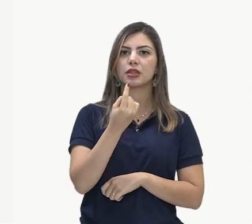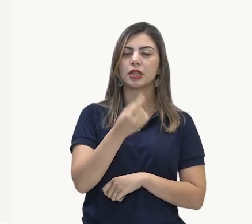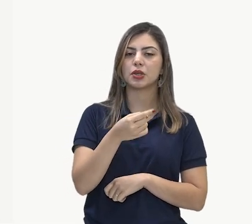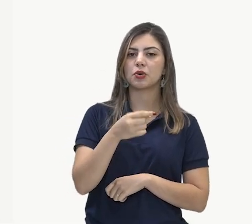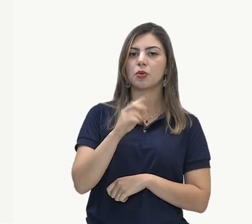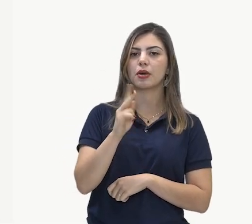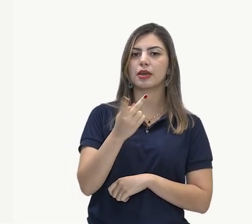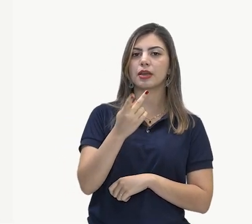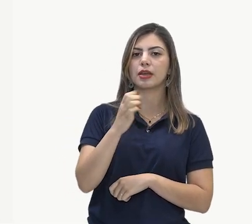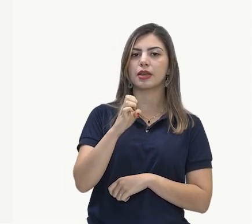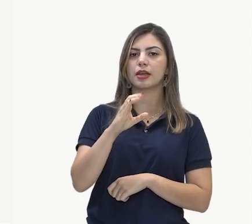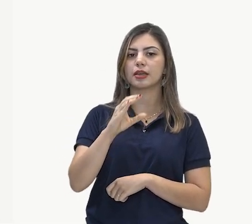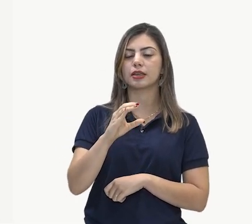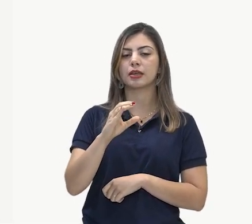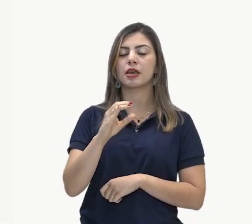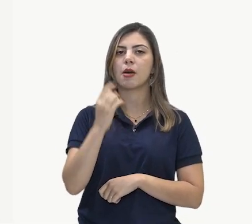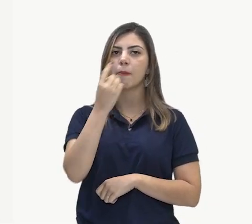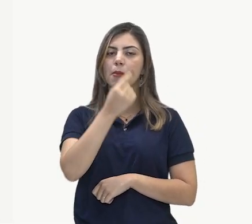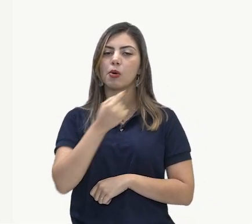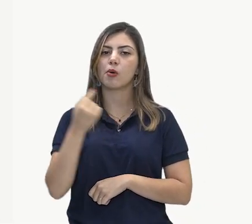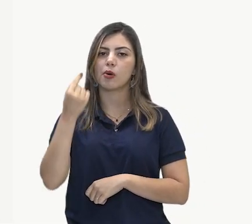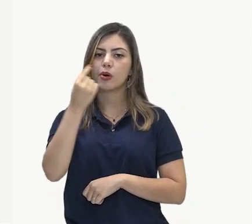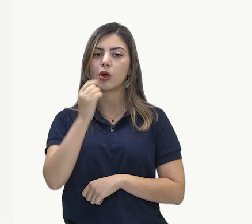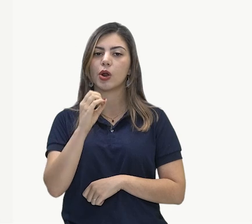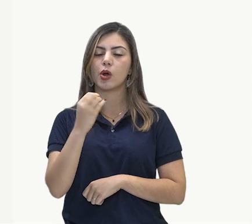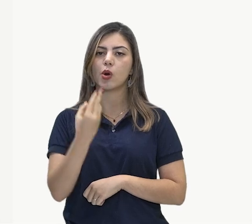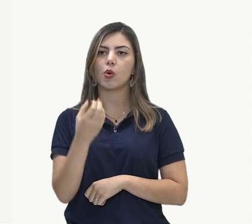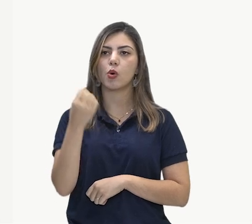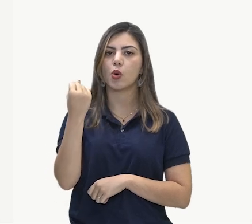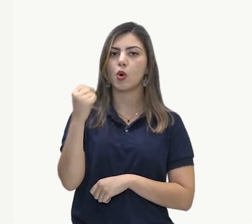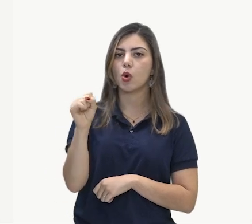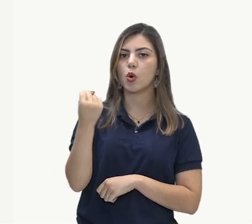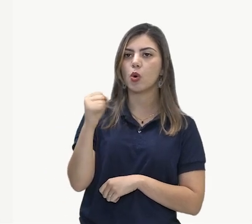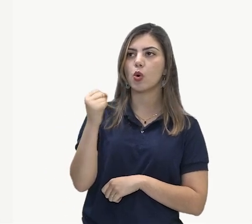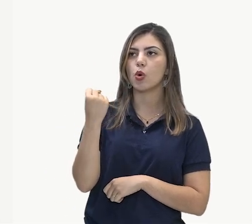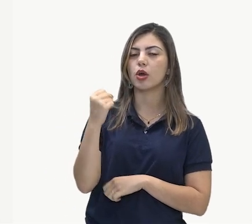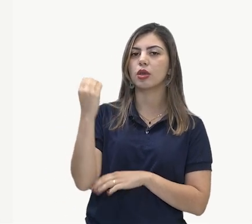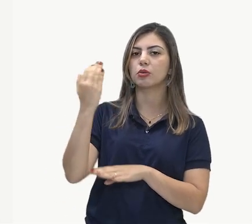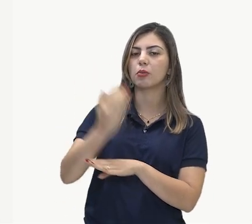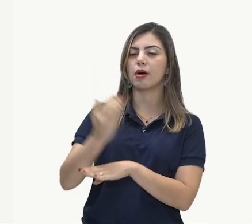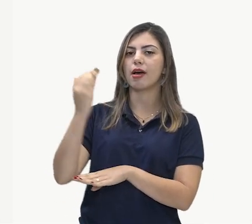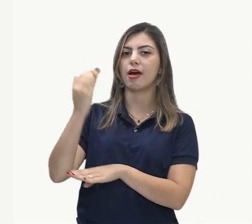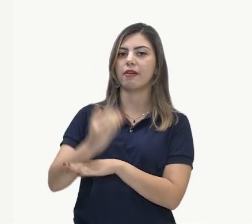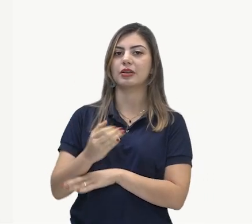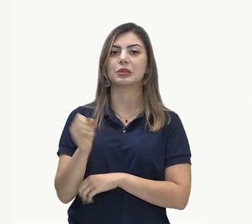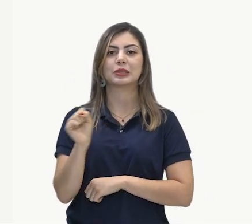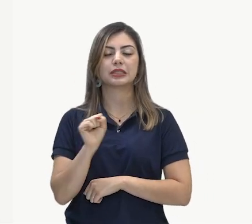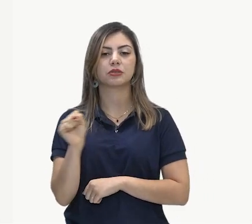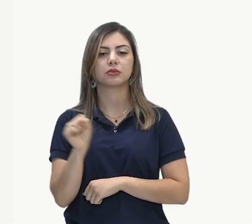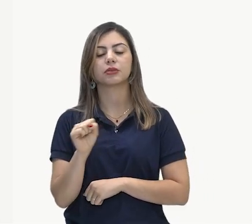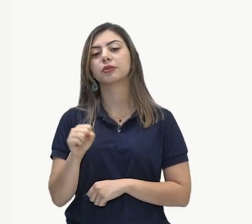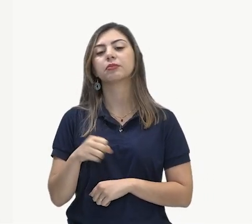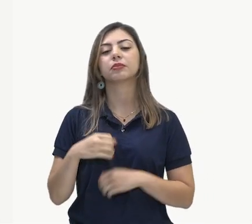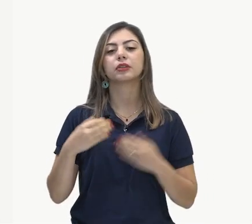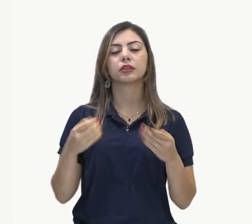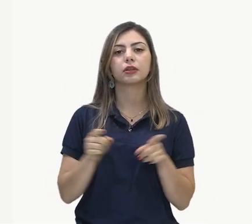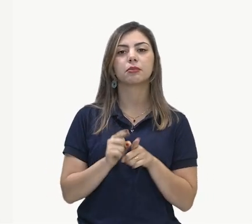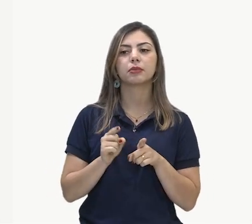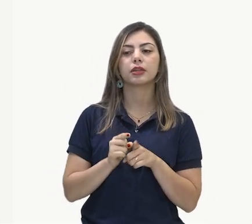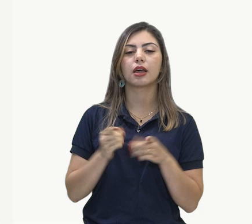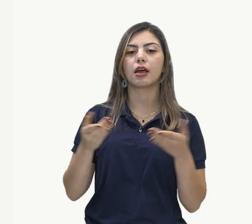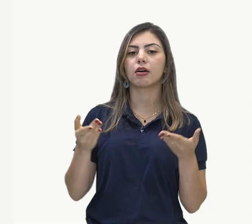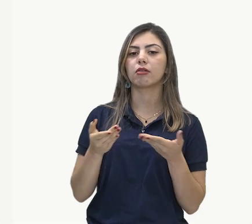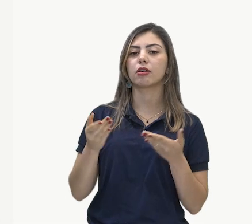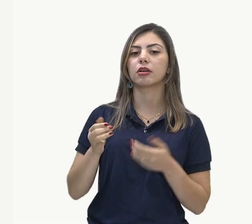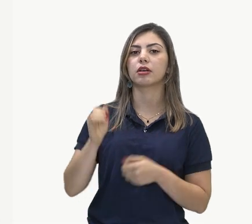ou ainda 8 árvores por segundo. E a gente também nesse mapa consegue